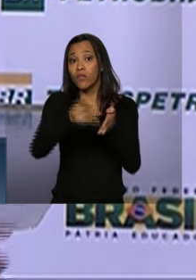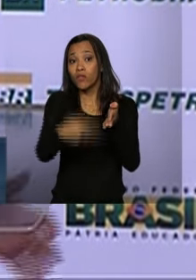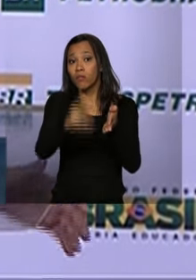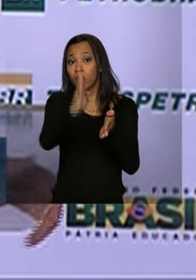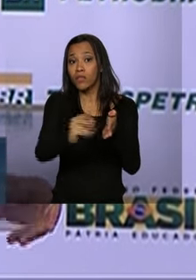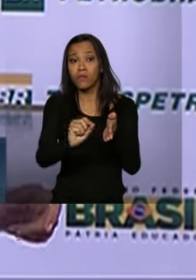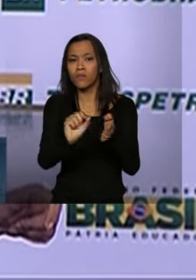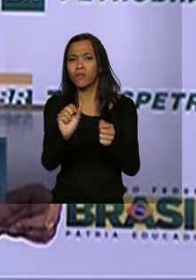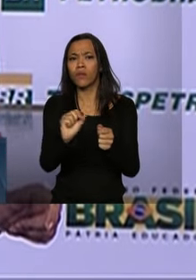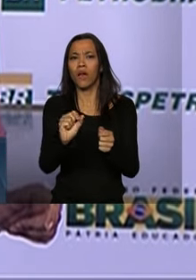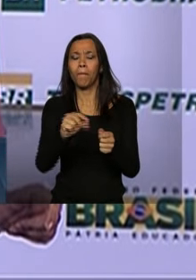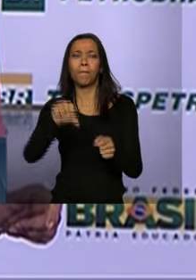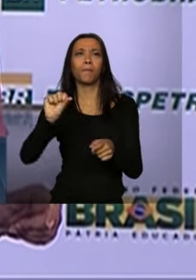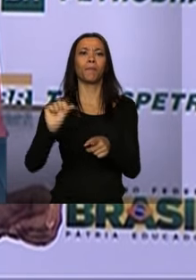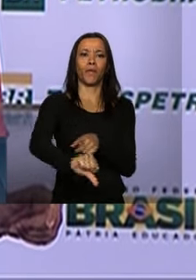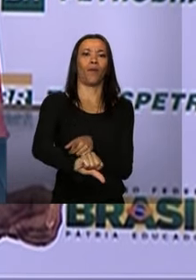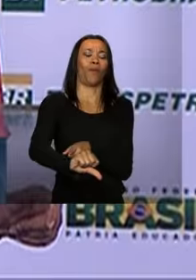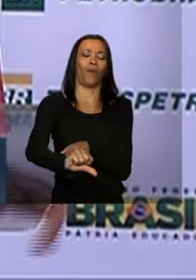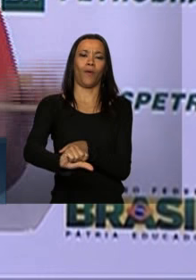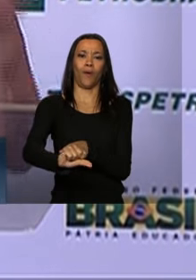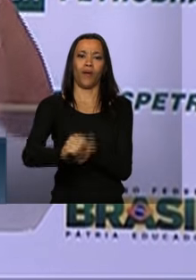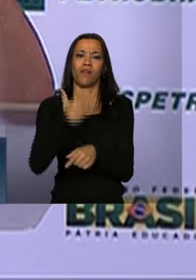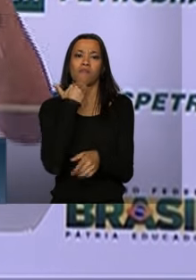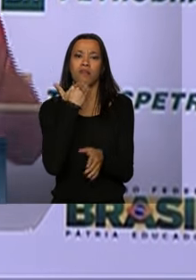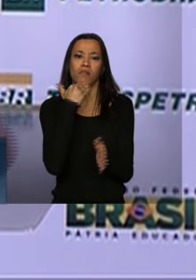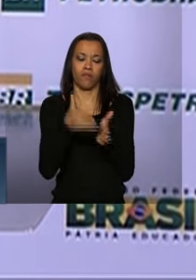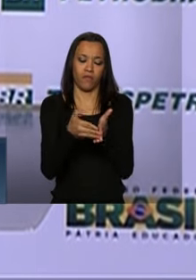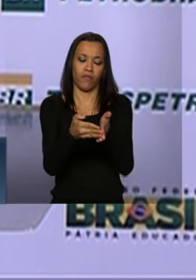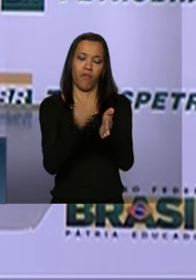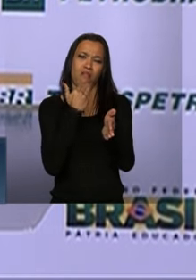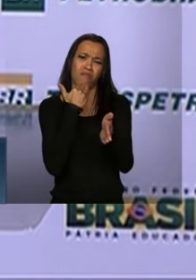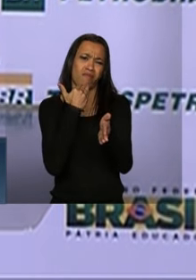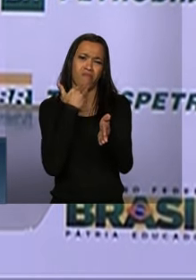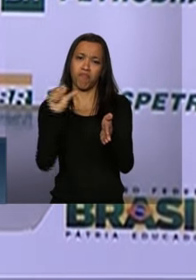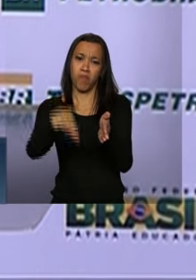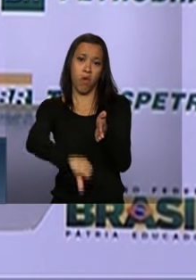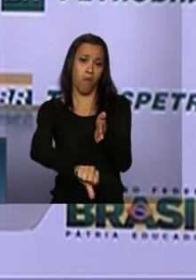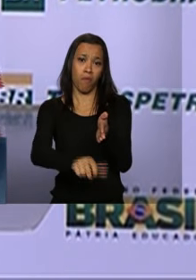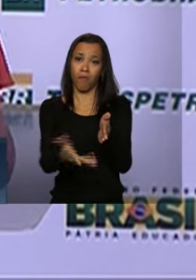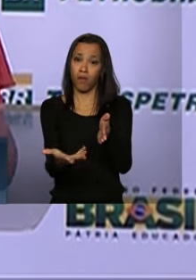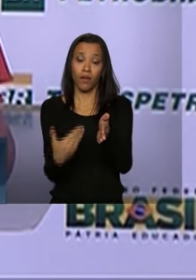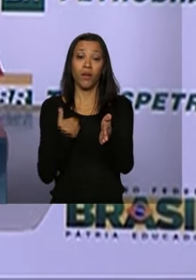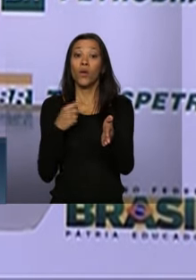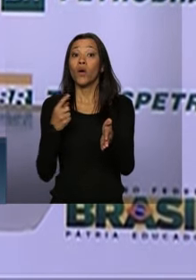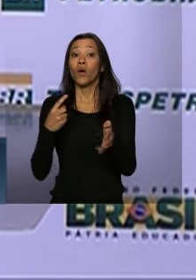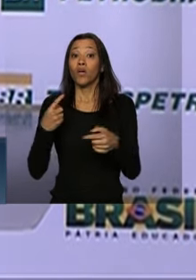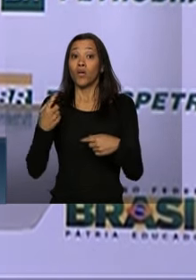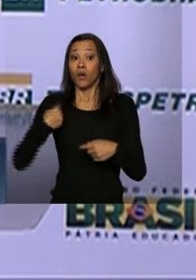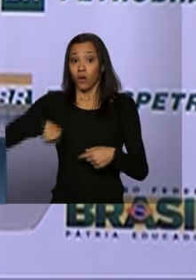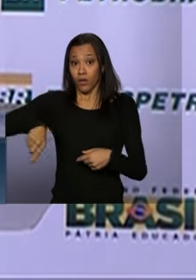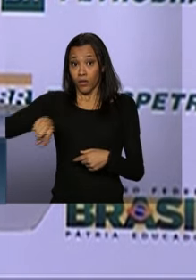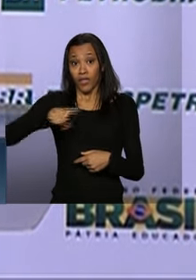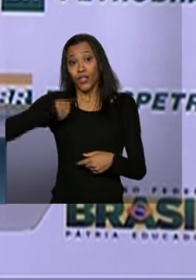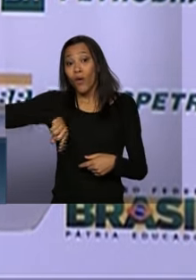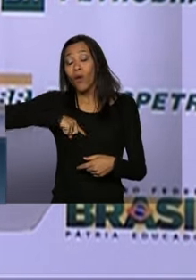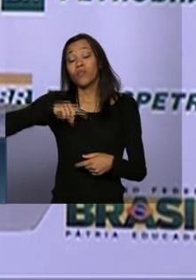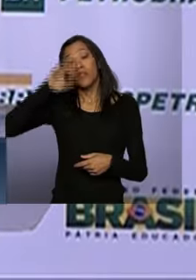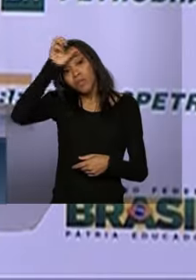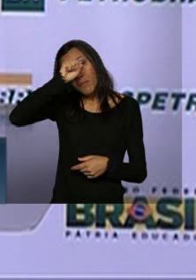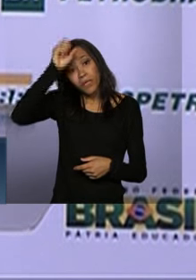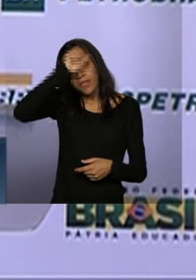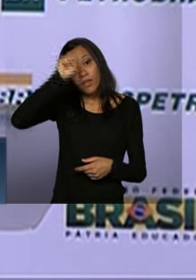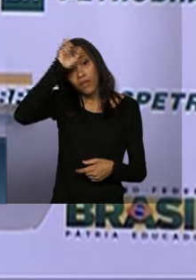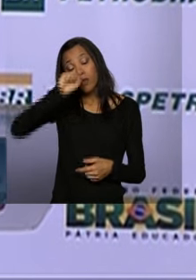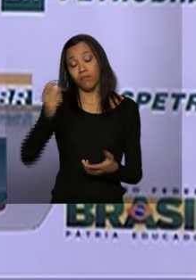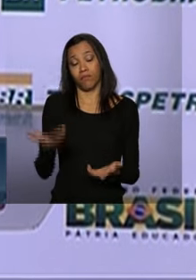seriam piores. Na curva para aprender, o que se chama de curva de aprendizado,